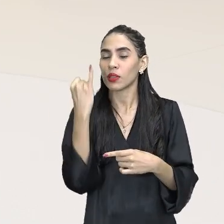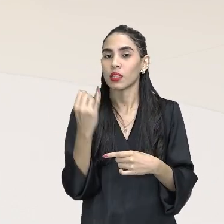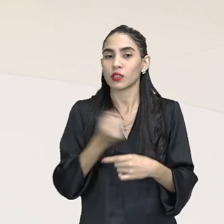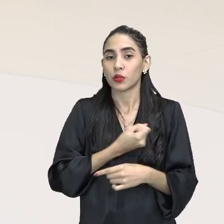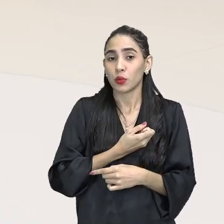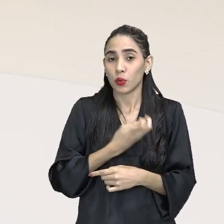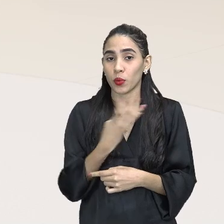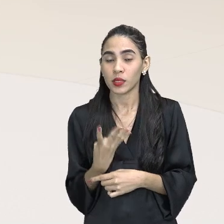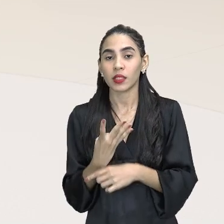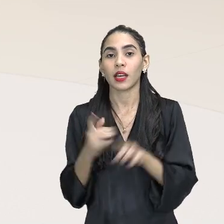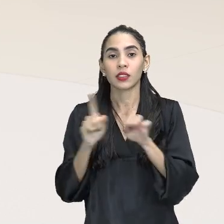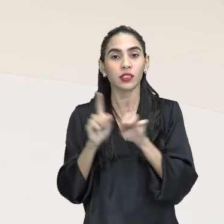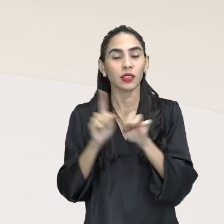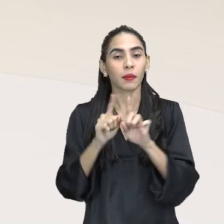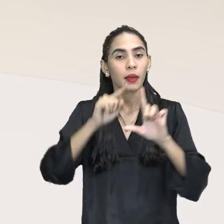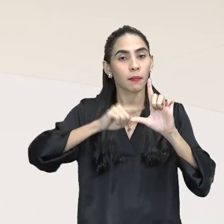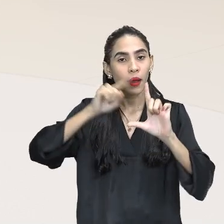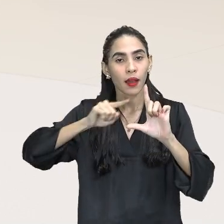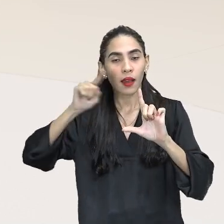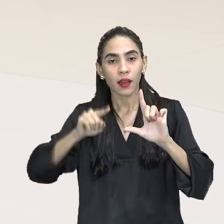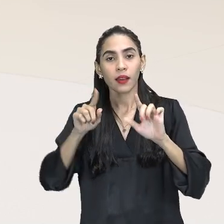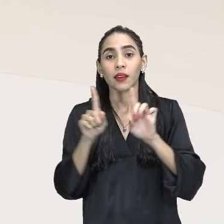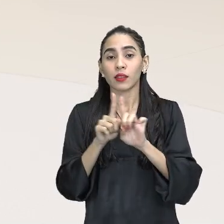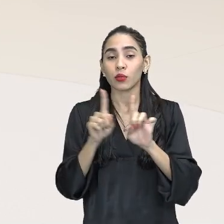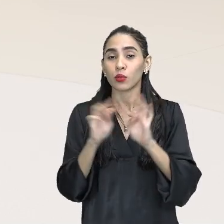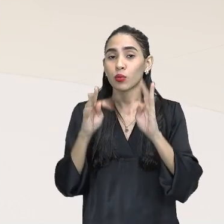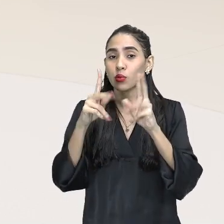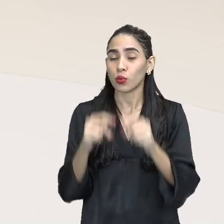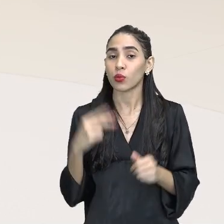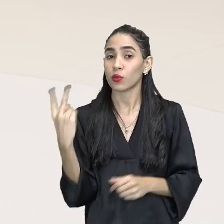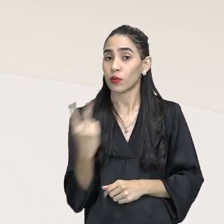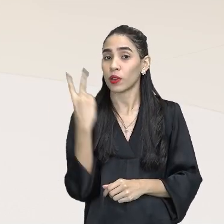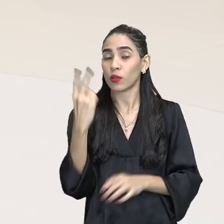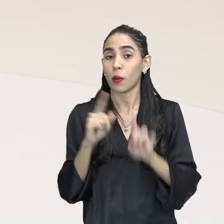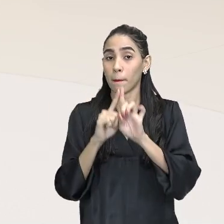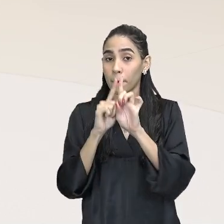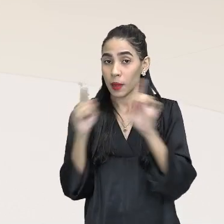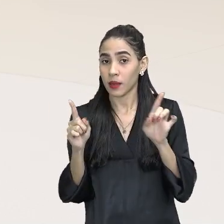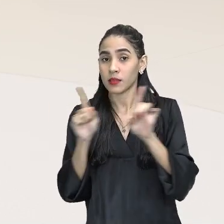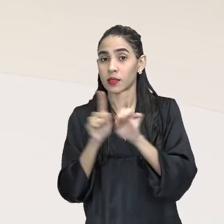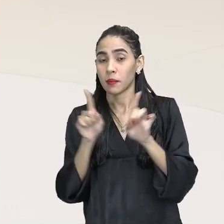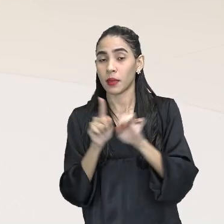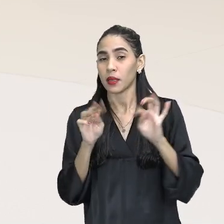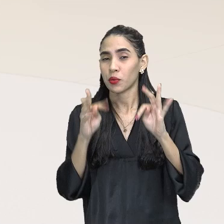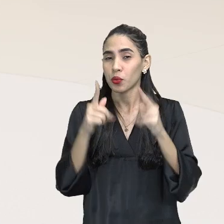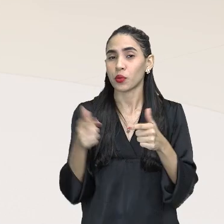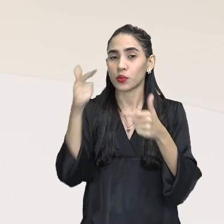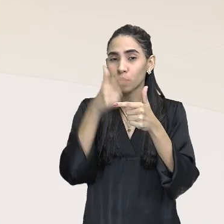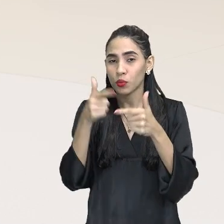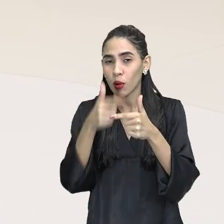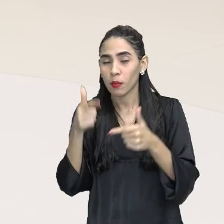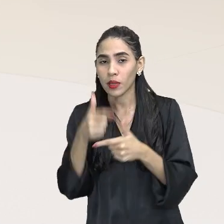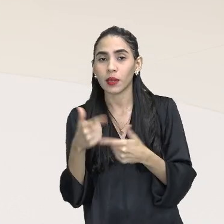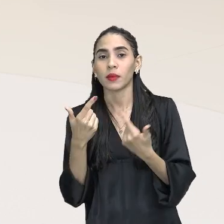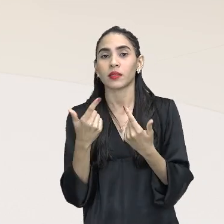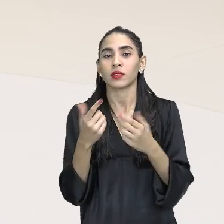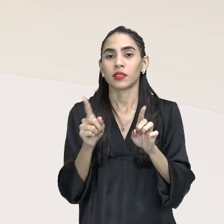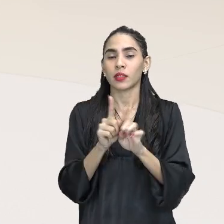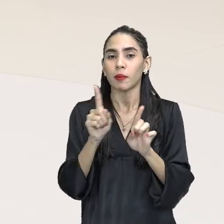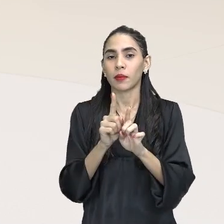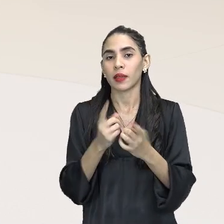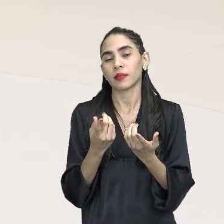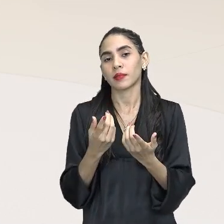mensurar, então, todas essas riquezas, mas também os problemas, né? As causas, né? O que tem enfrentado